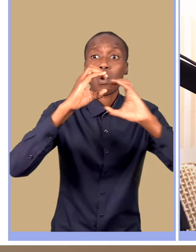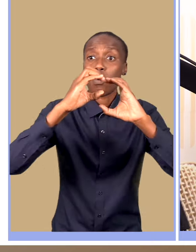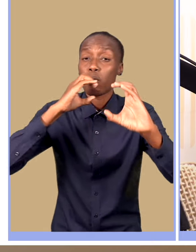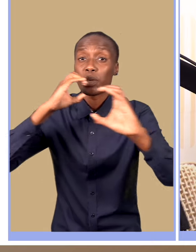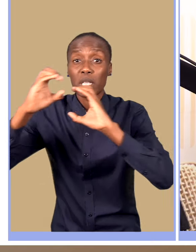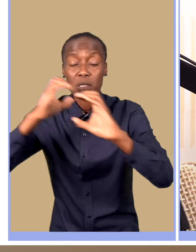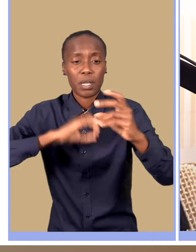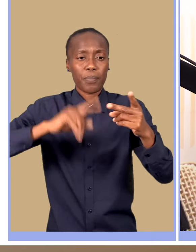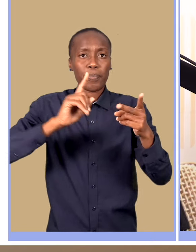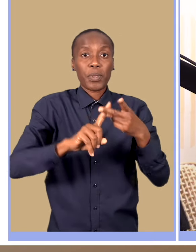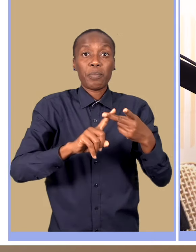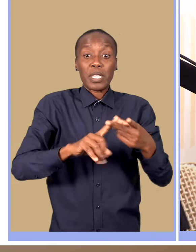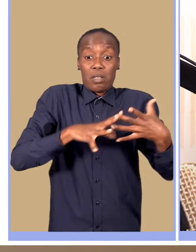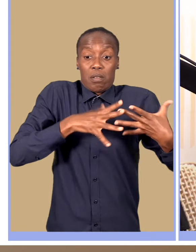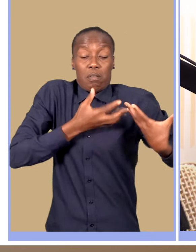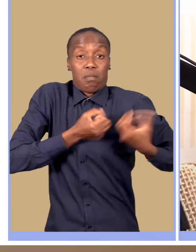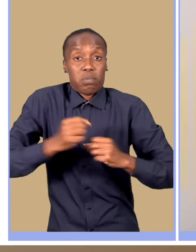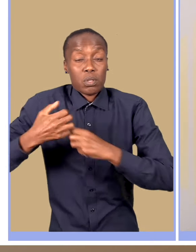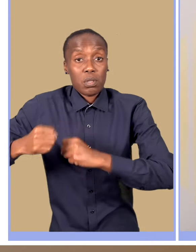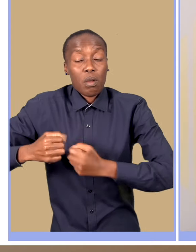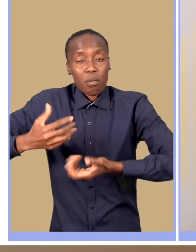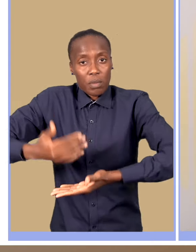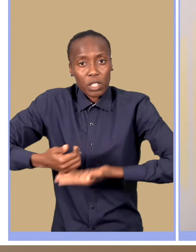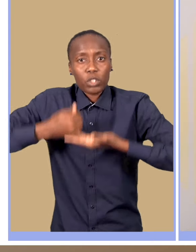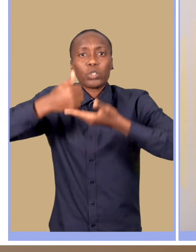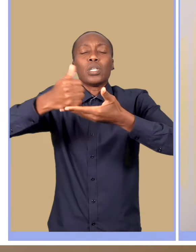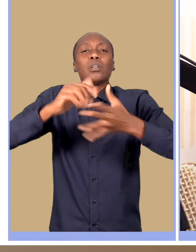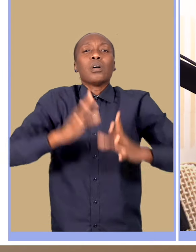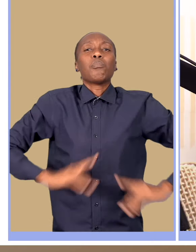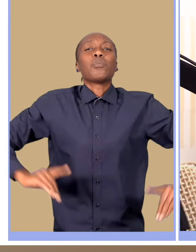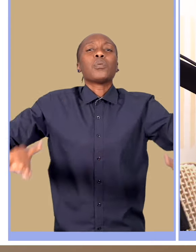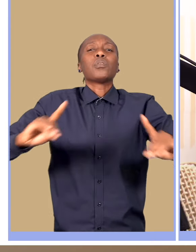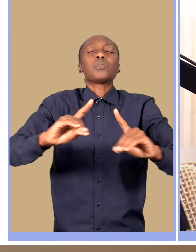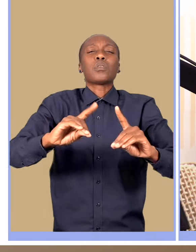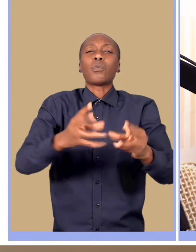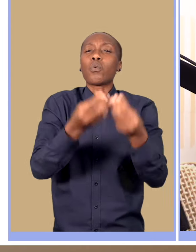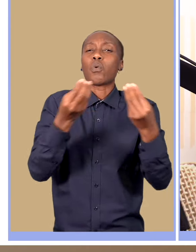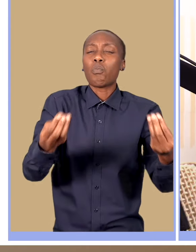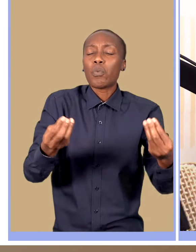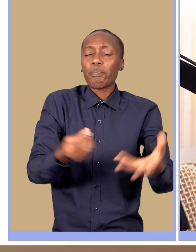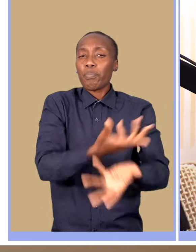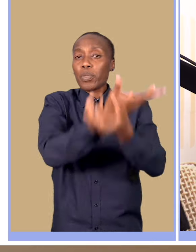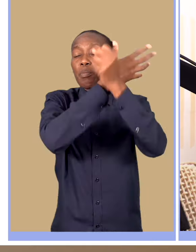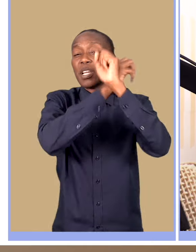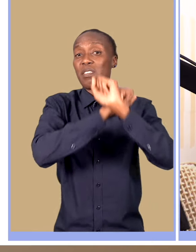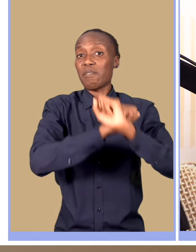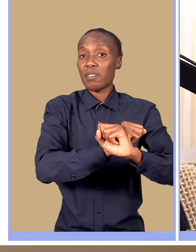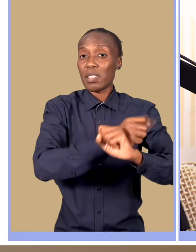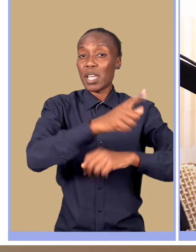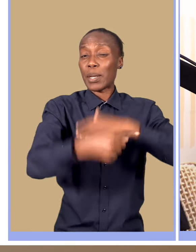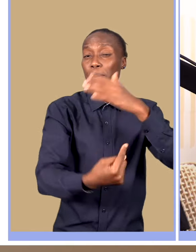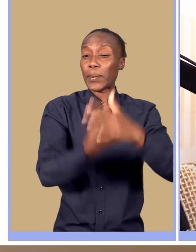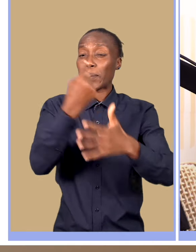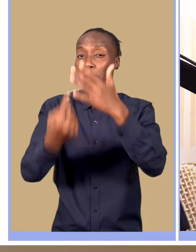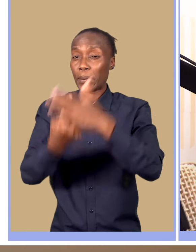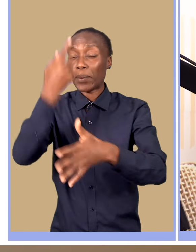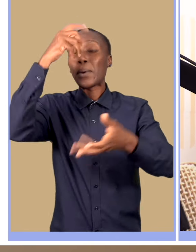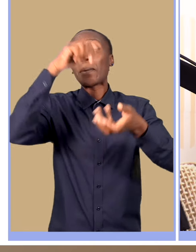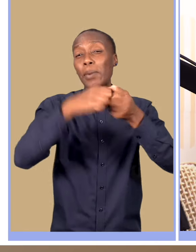a comunicação e as ações que nós escolhemos fazer para ajudar essas populações e evitar